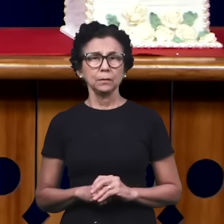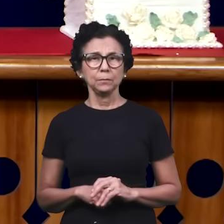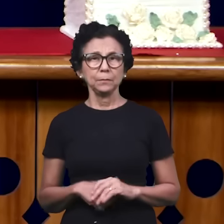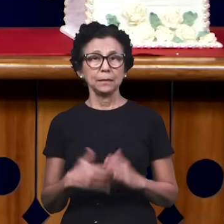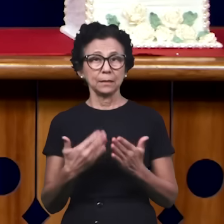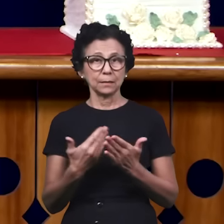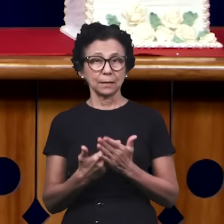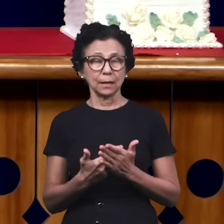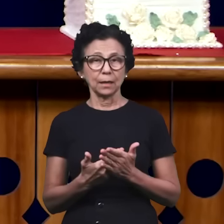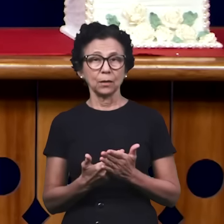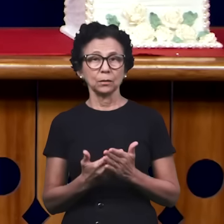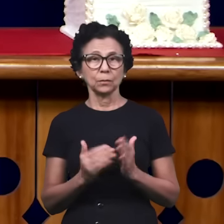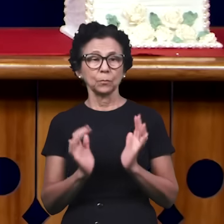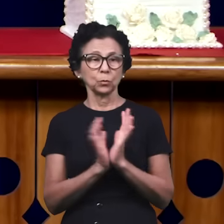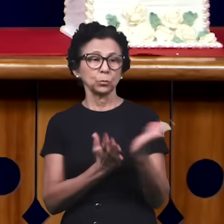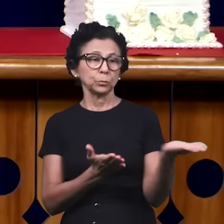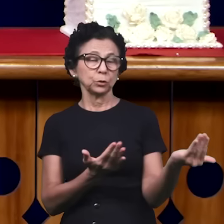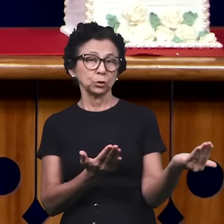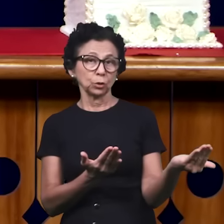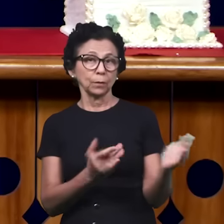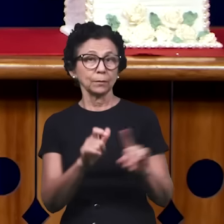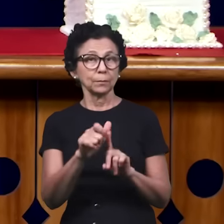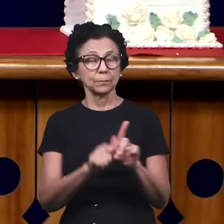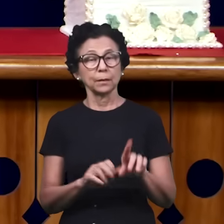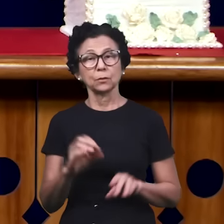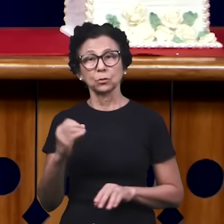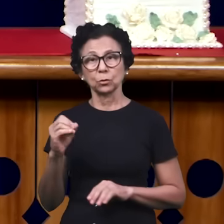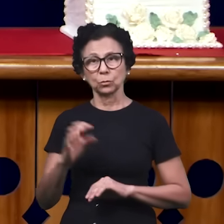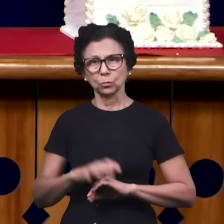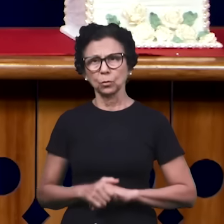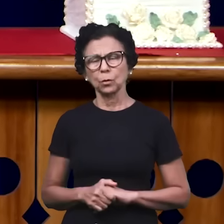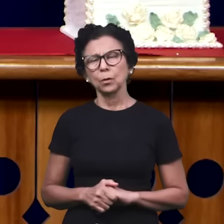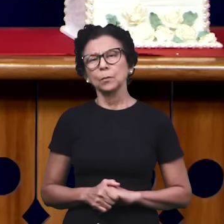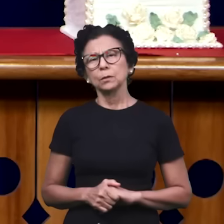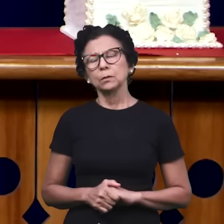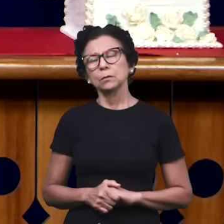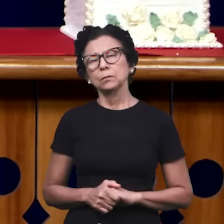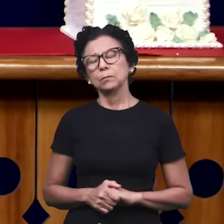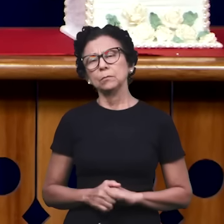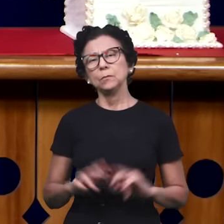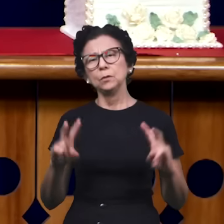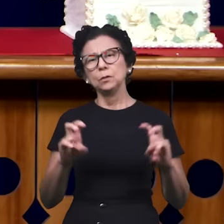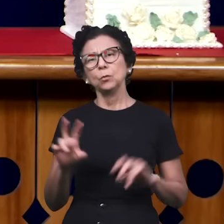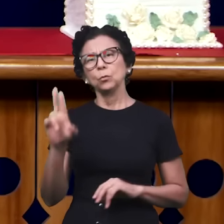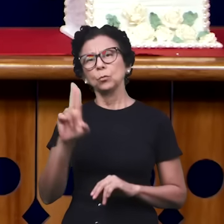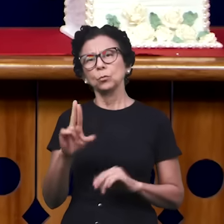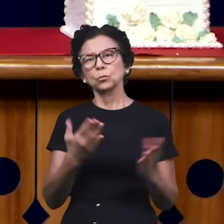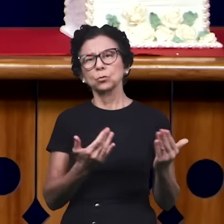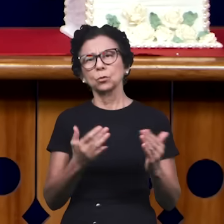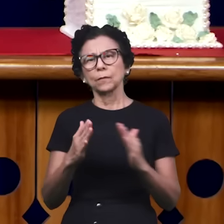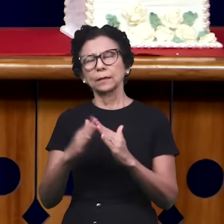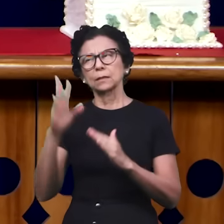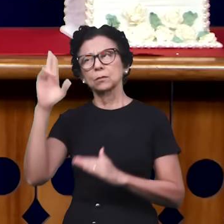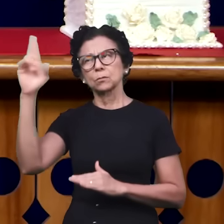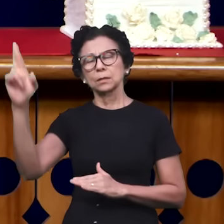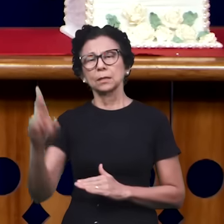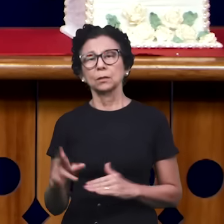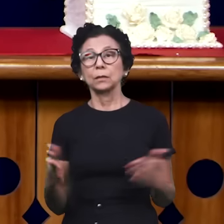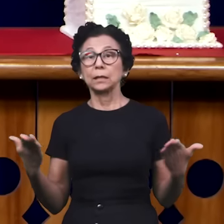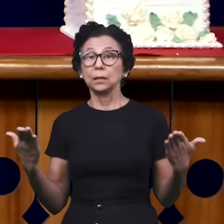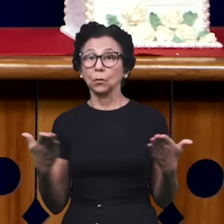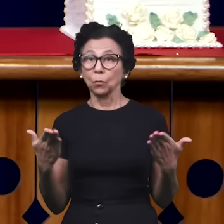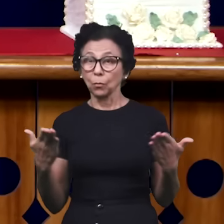e nesse mês de outubro nós estamos falando sobre a instrumentalidade, mas também nessa aula em específico nós vamos falar